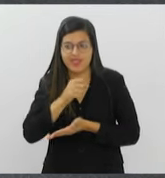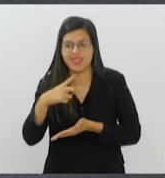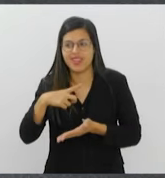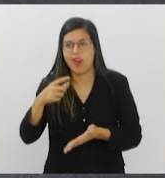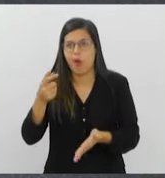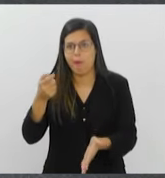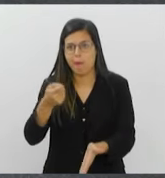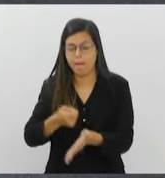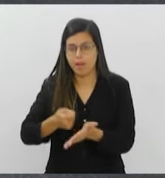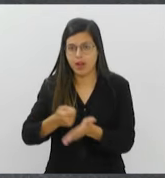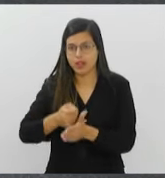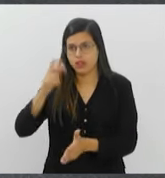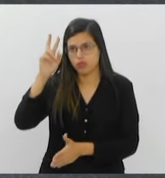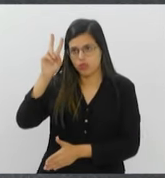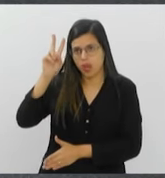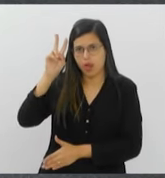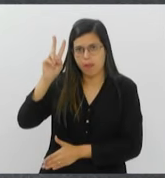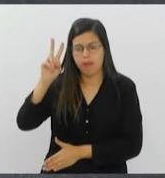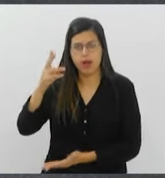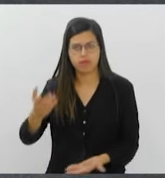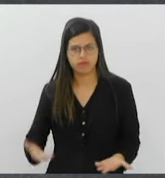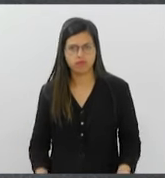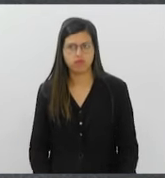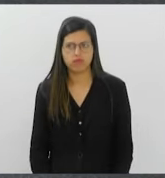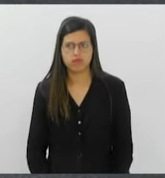obrigação de lembrar isso.